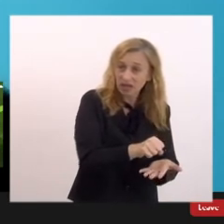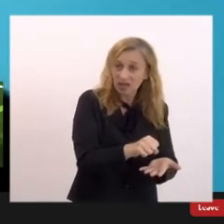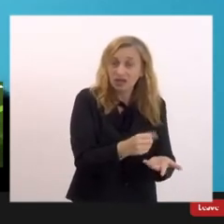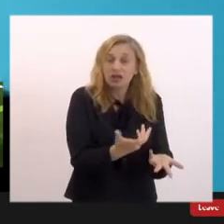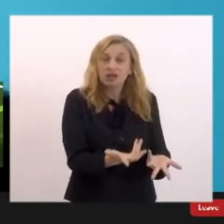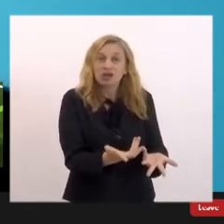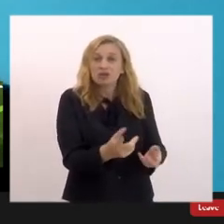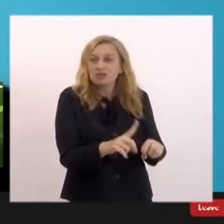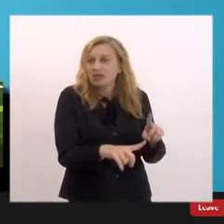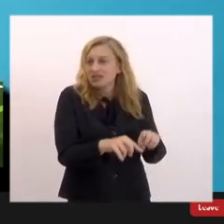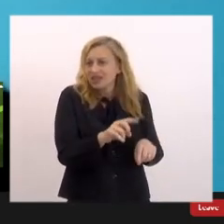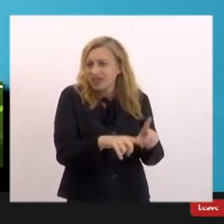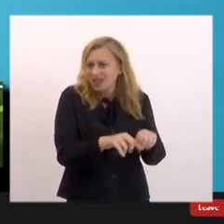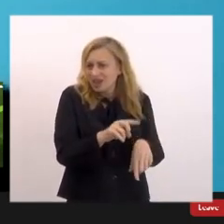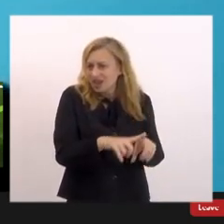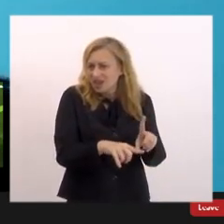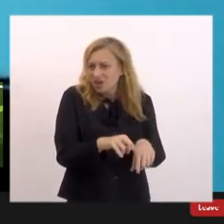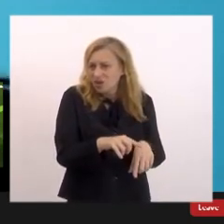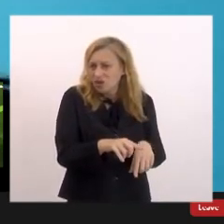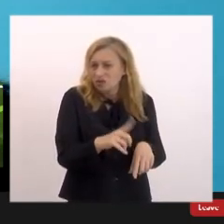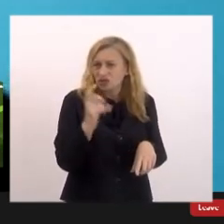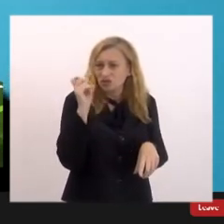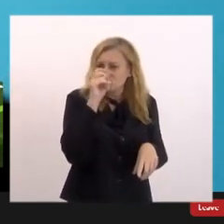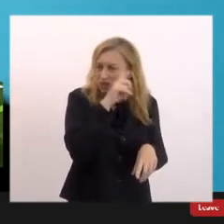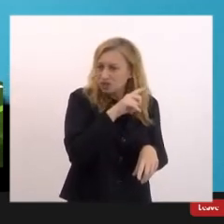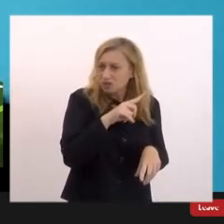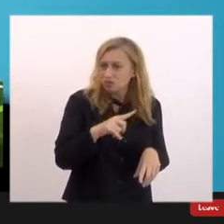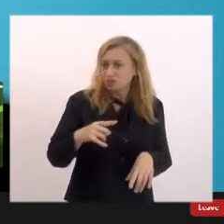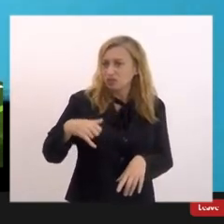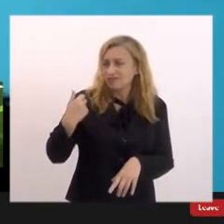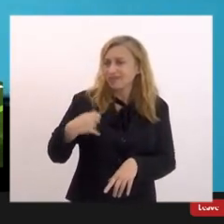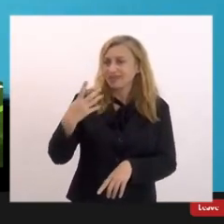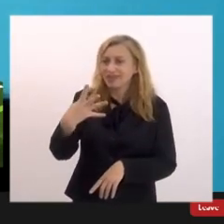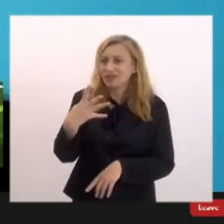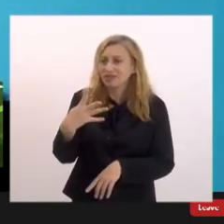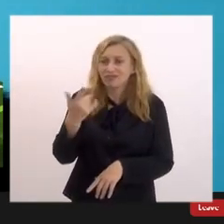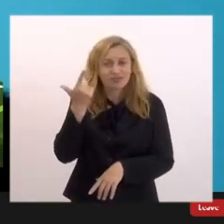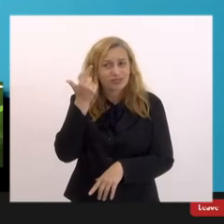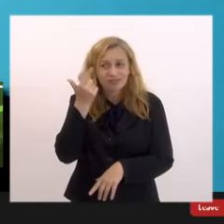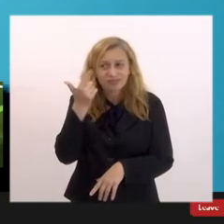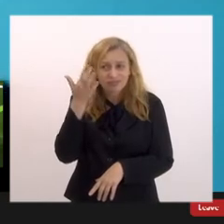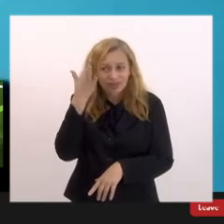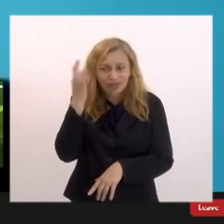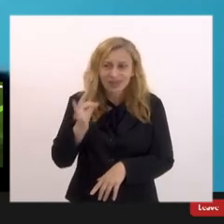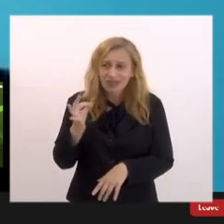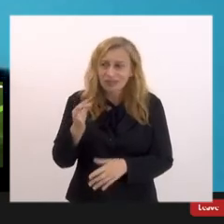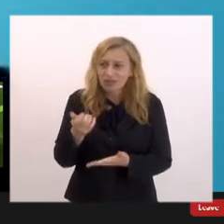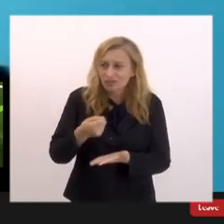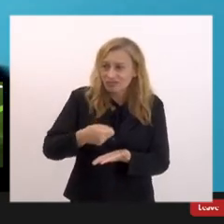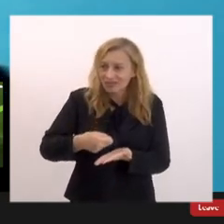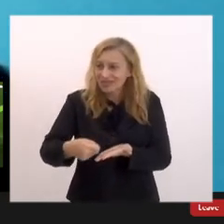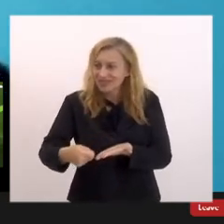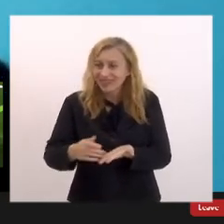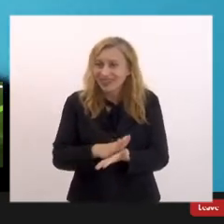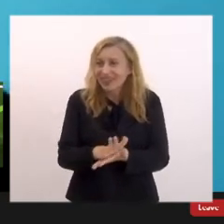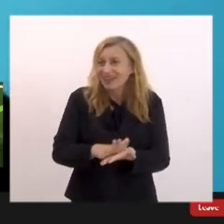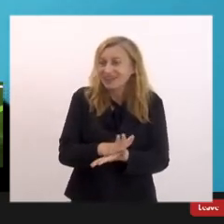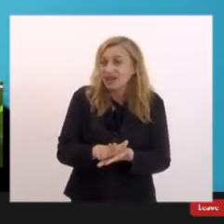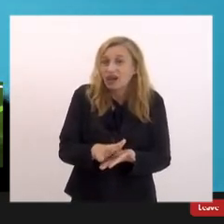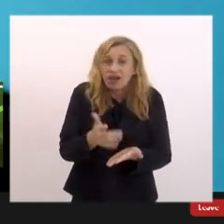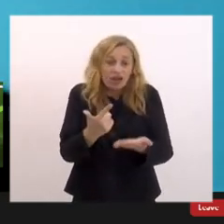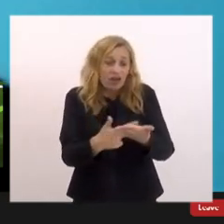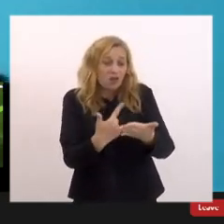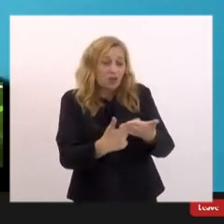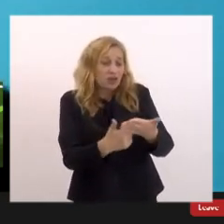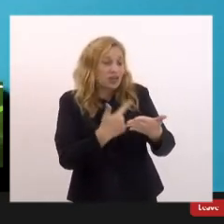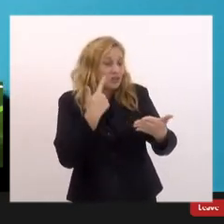conteudista para uma criança de 4º ano que não segura nem no papel, não segura o lápis. Então, assim, é um livro que ele